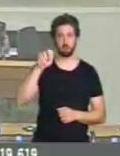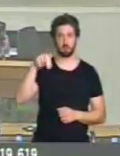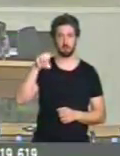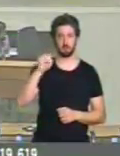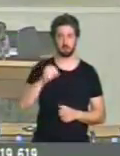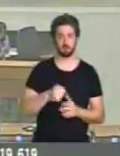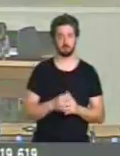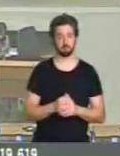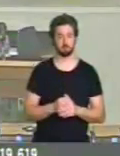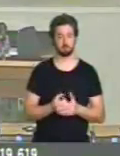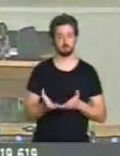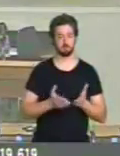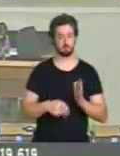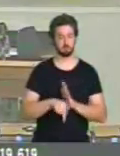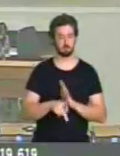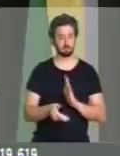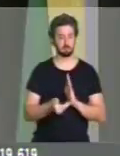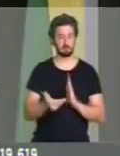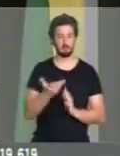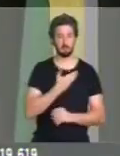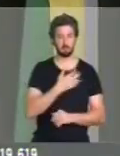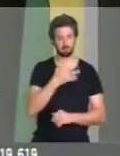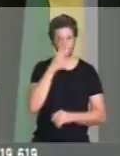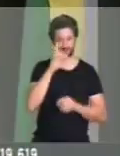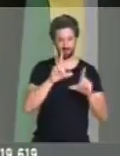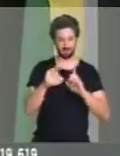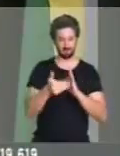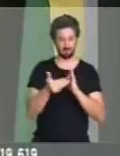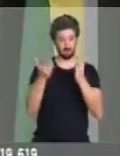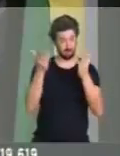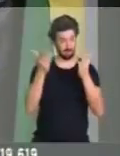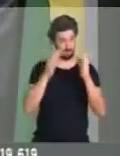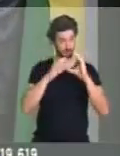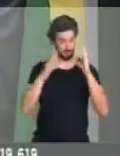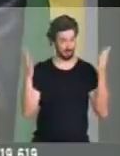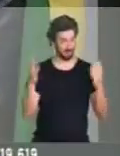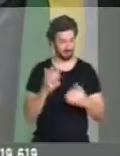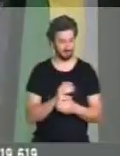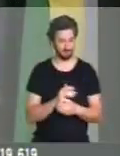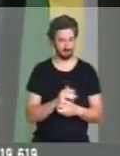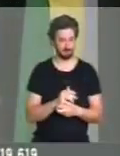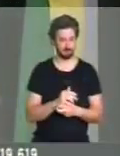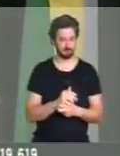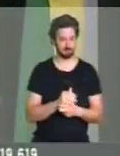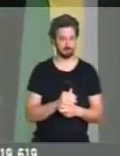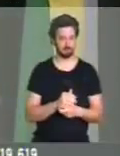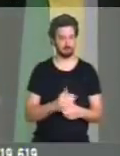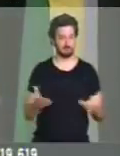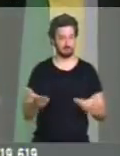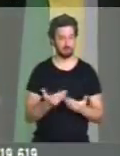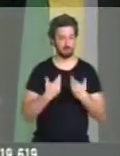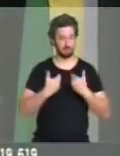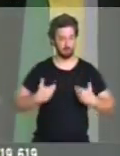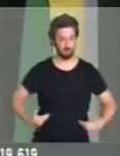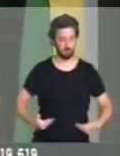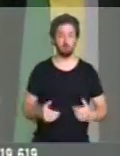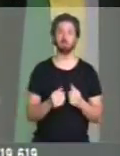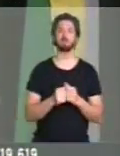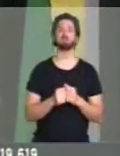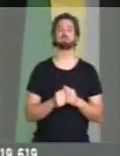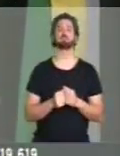parlamentares, servidores dessa casa e amigos e amigas que acompanham pelos meios de comunicação. Eu quero, nesse momento, nessa